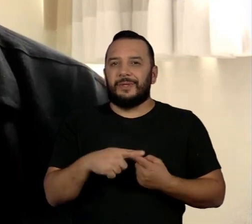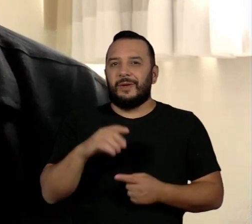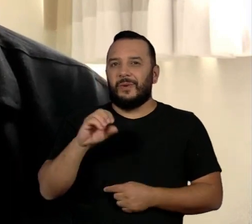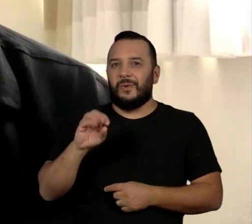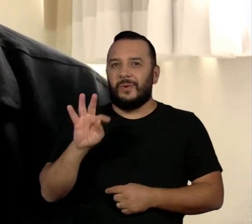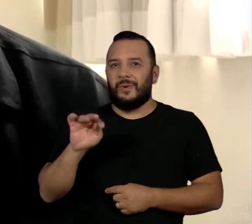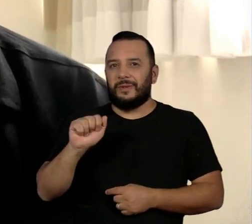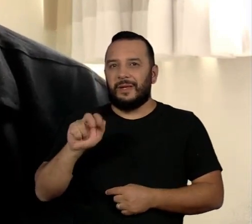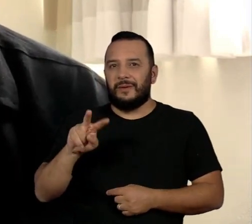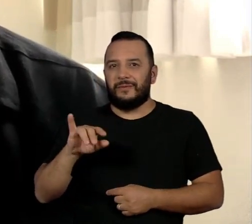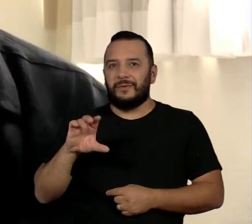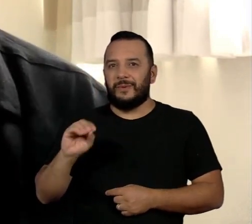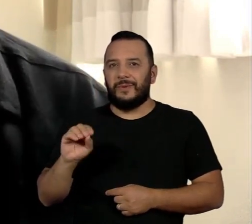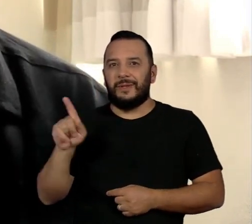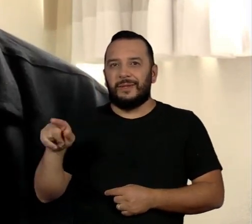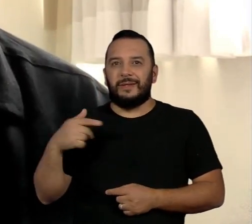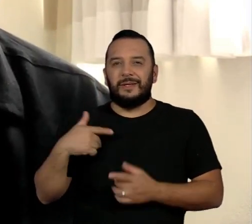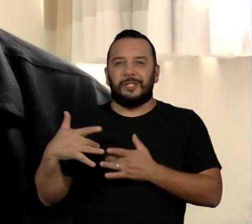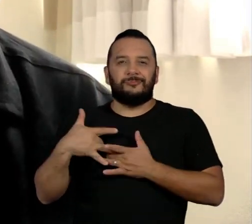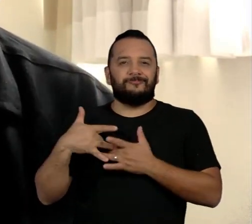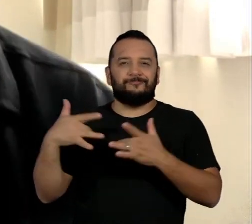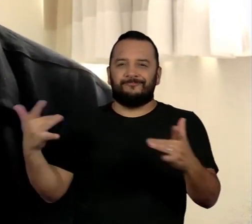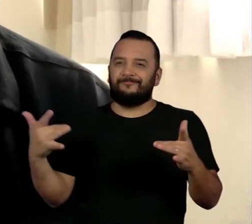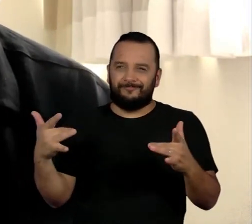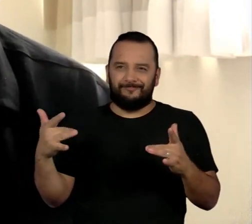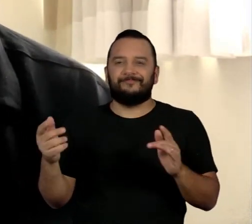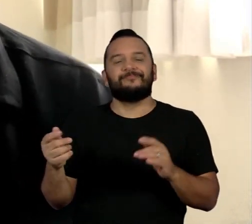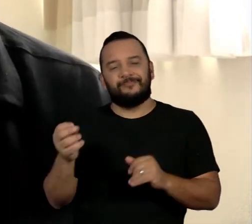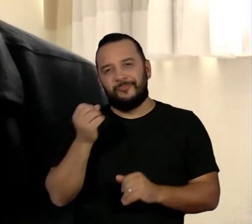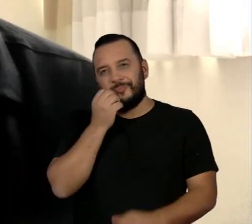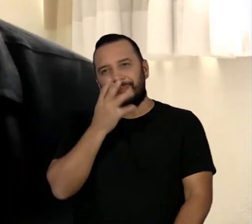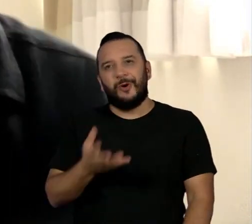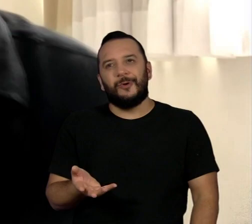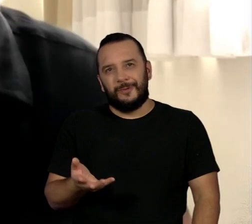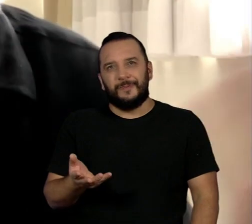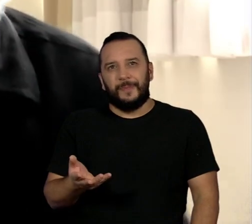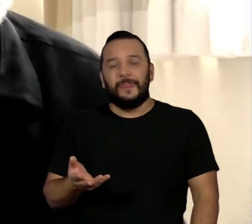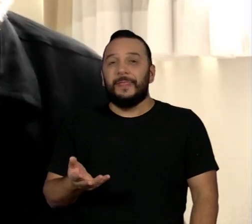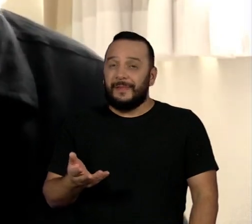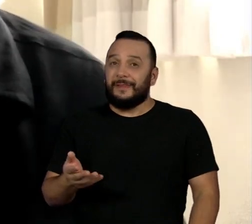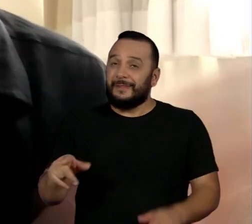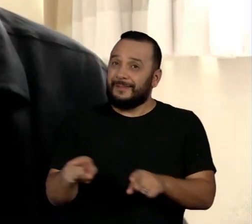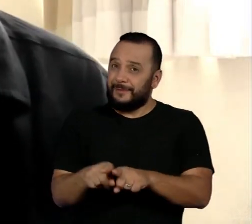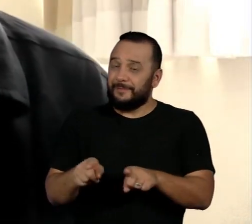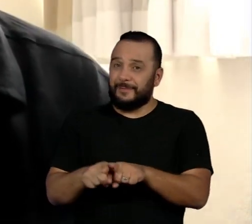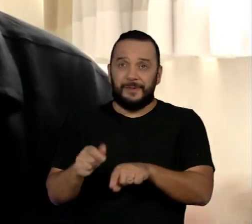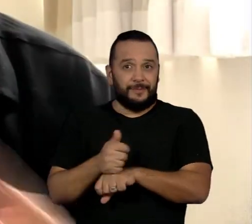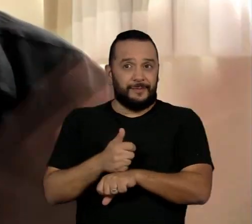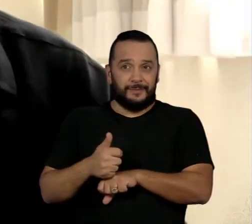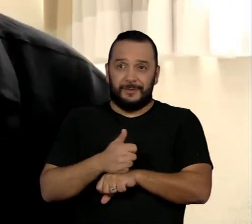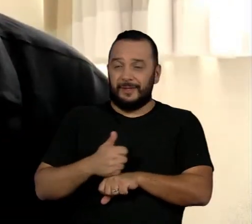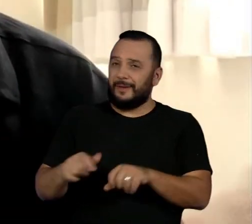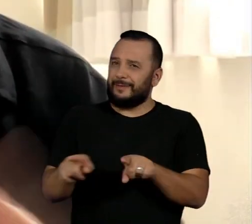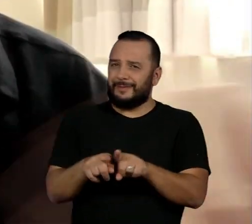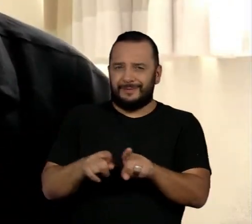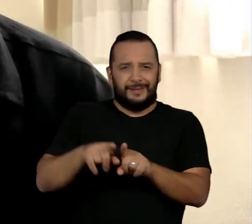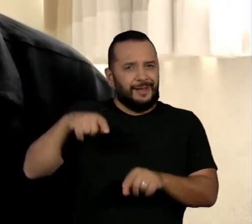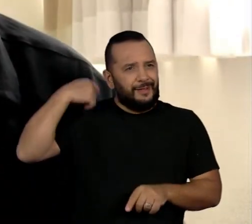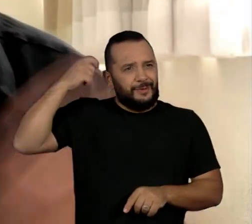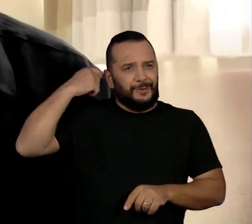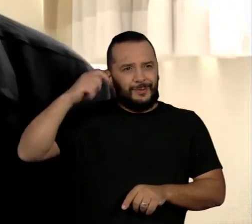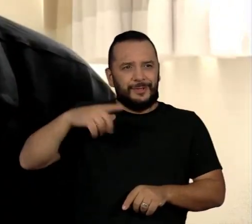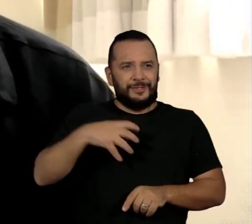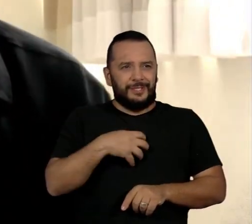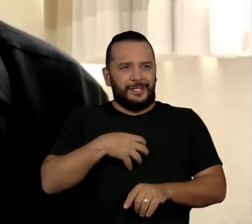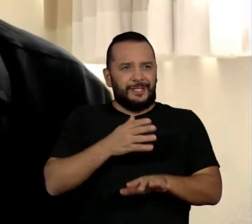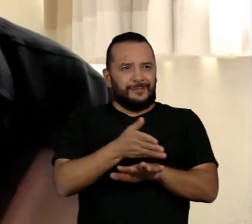um coração muito generoso, é um coração bom. Além do grande profissional que ele é, além do grande ator que ele é, com muita